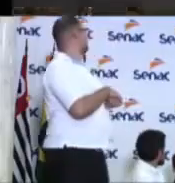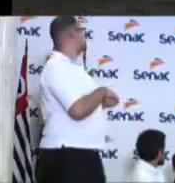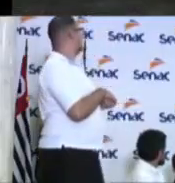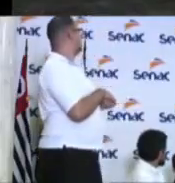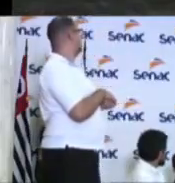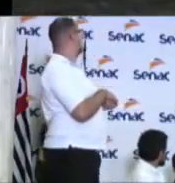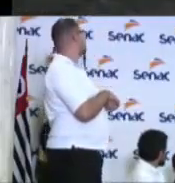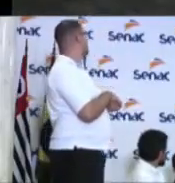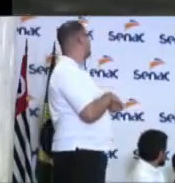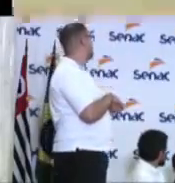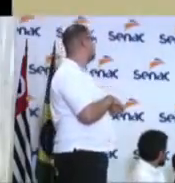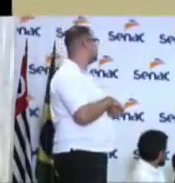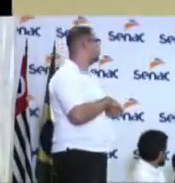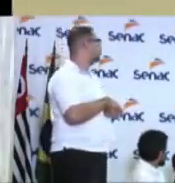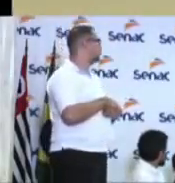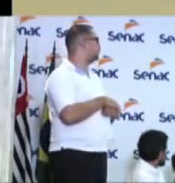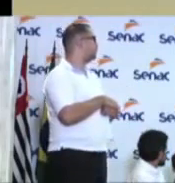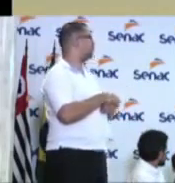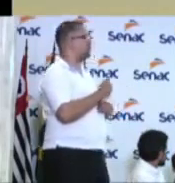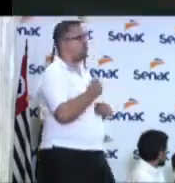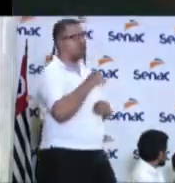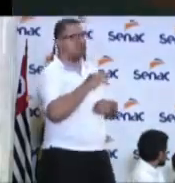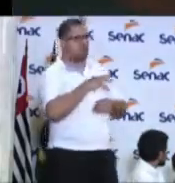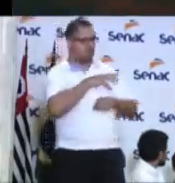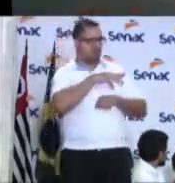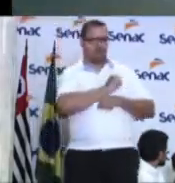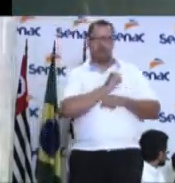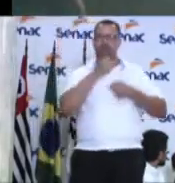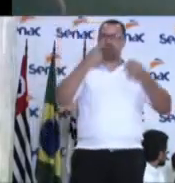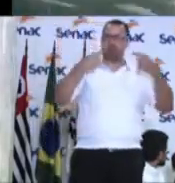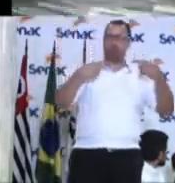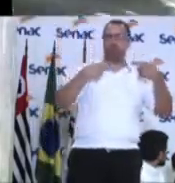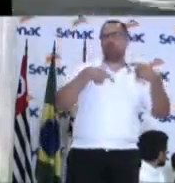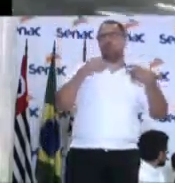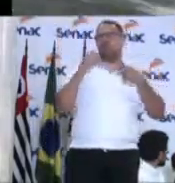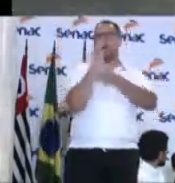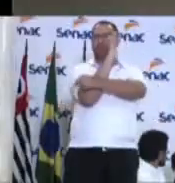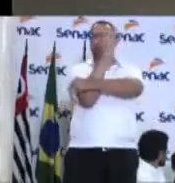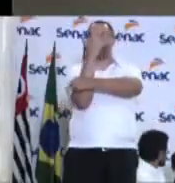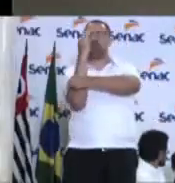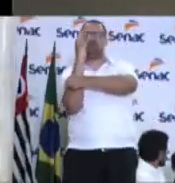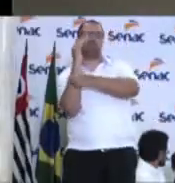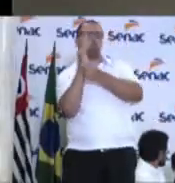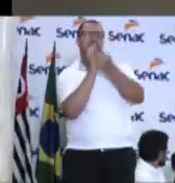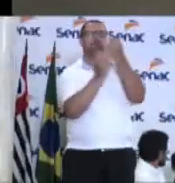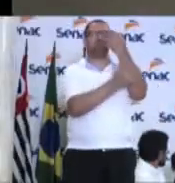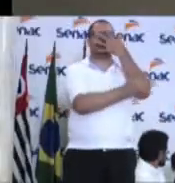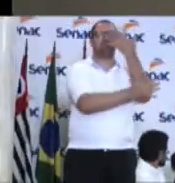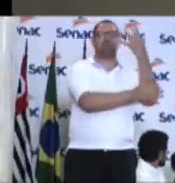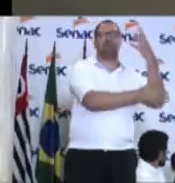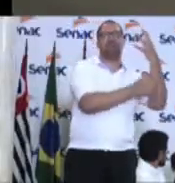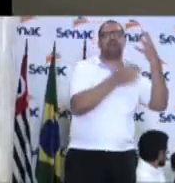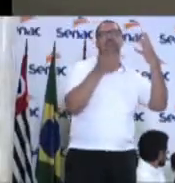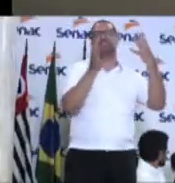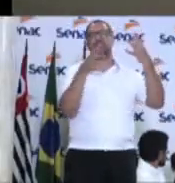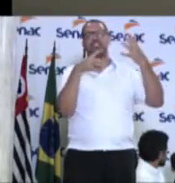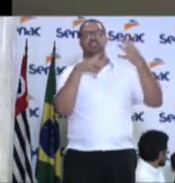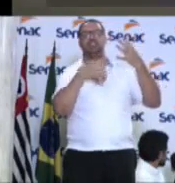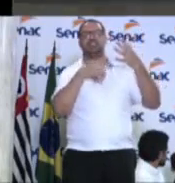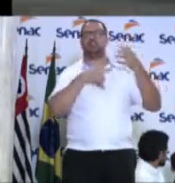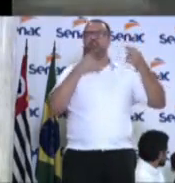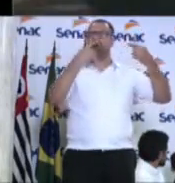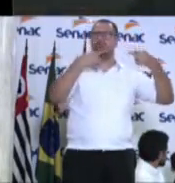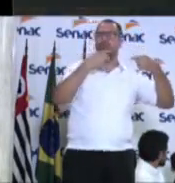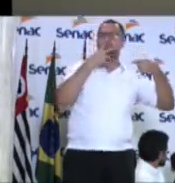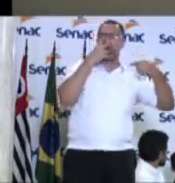Eu amo o desafio, a natureza por si só ela já é desafiadora. Ela é muito mais imponente, ela é muito mais forte